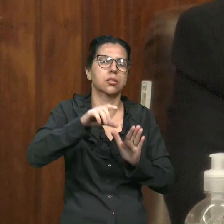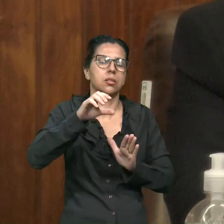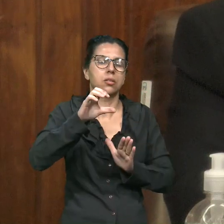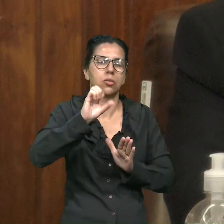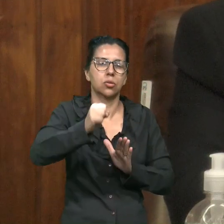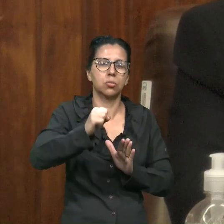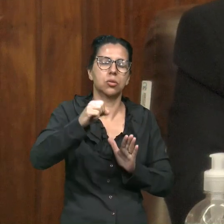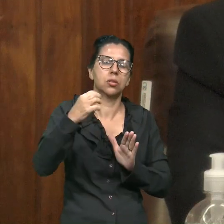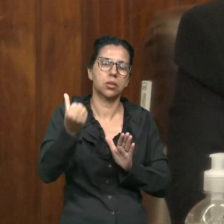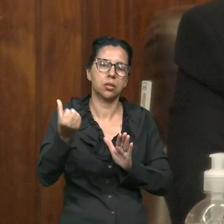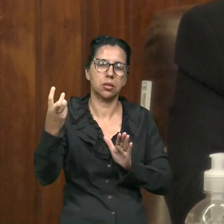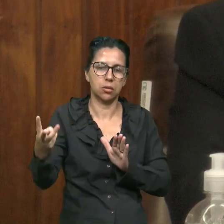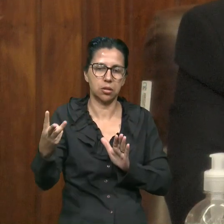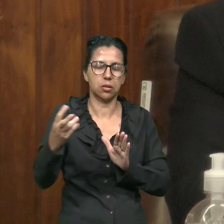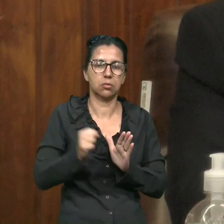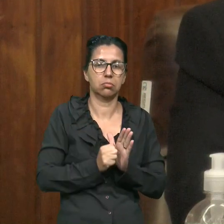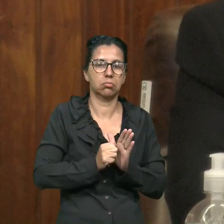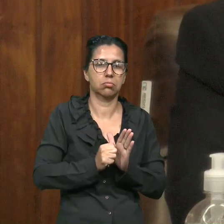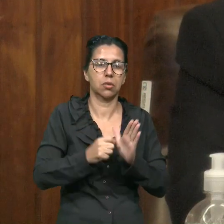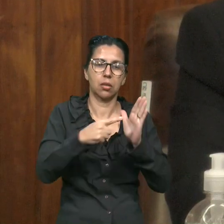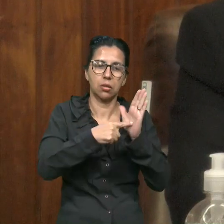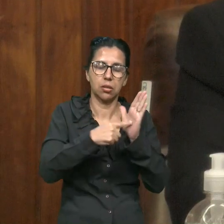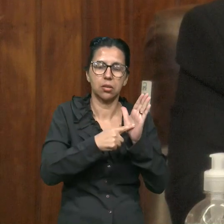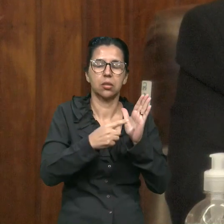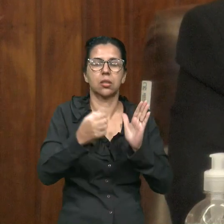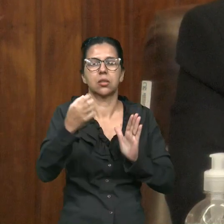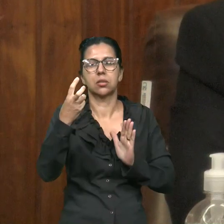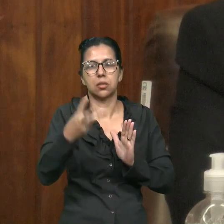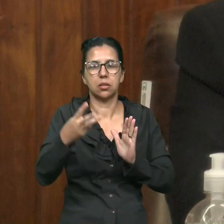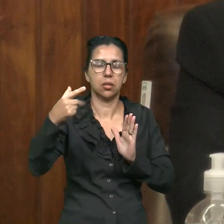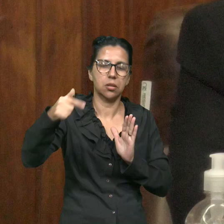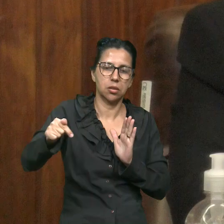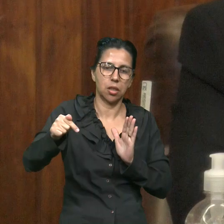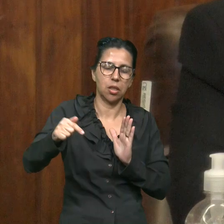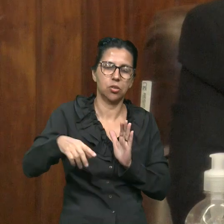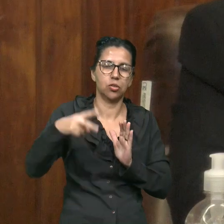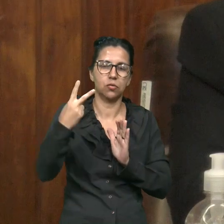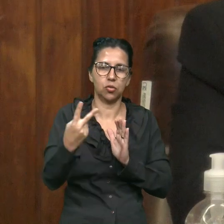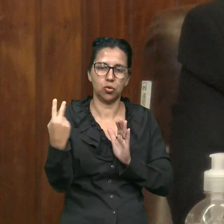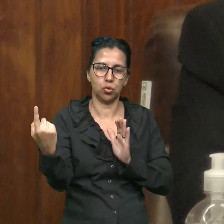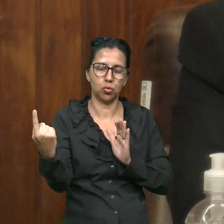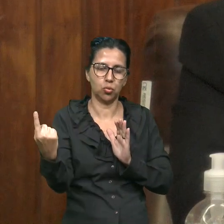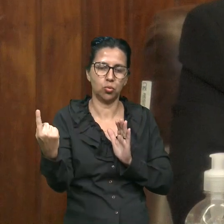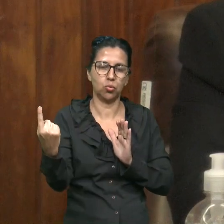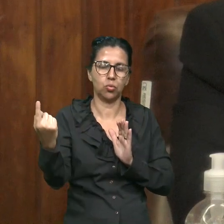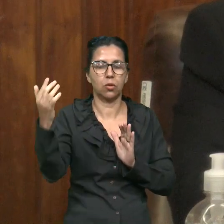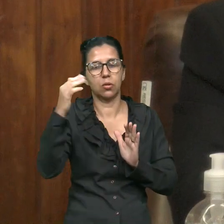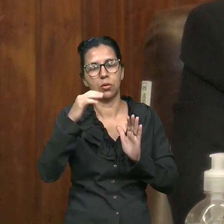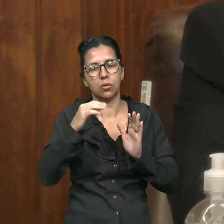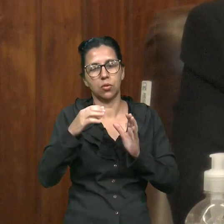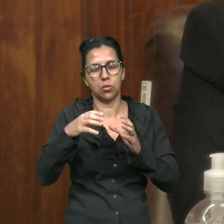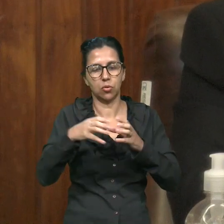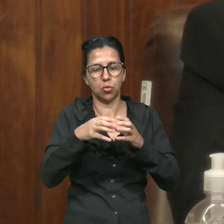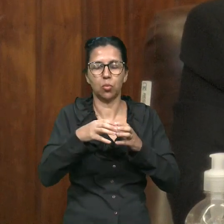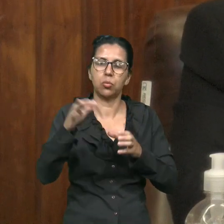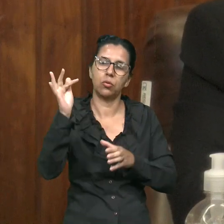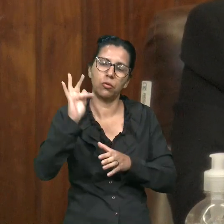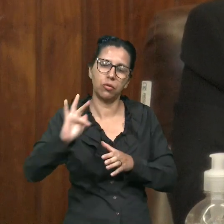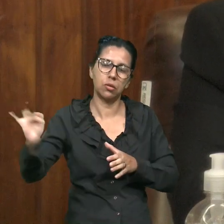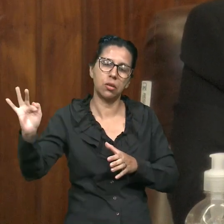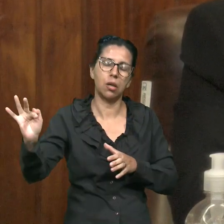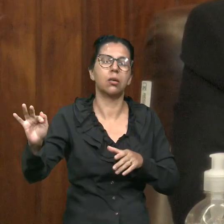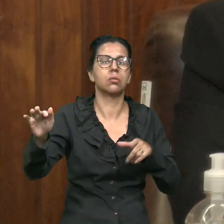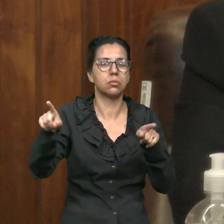8.666/93, a qual regulamenta o artigo 37, inciso 21 da Constituição Federal, institui normas